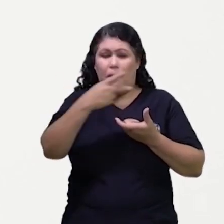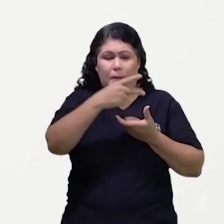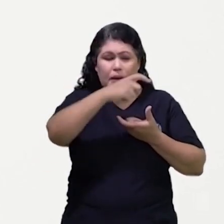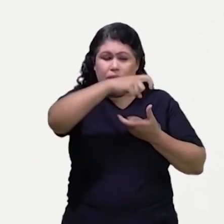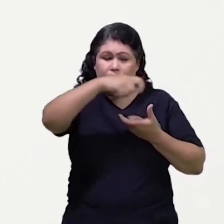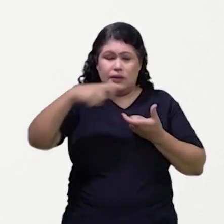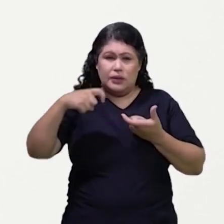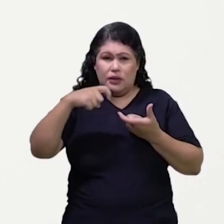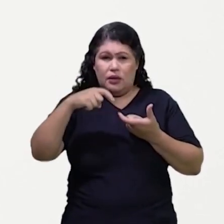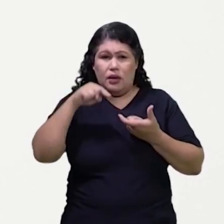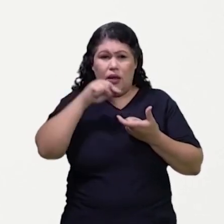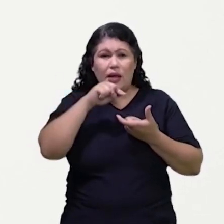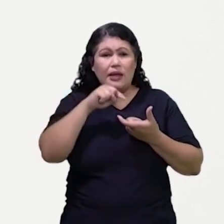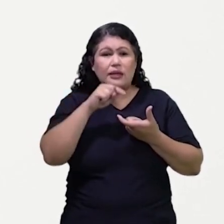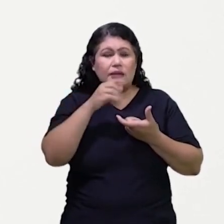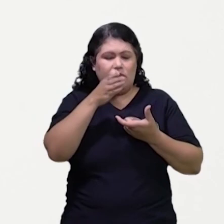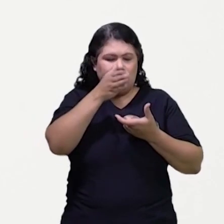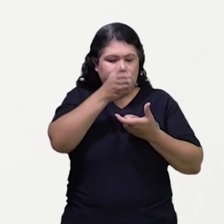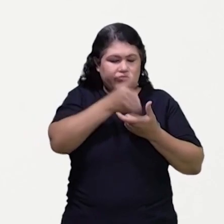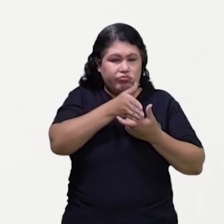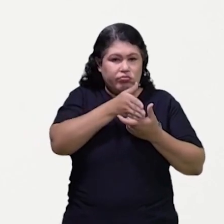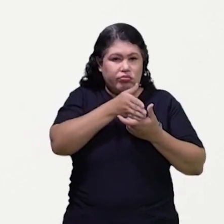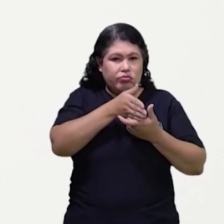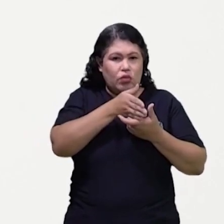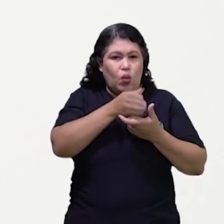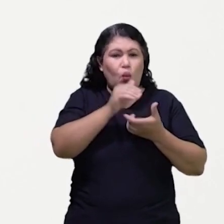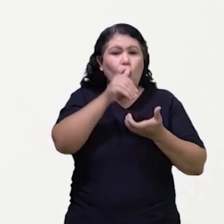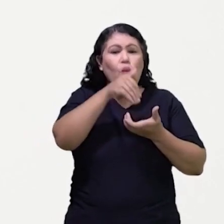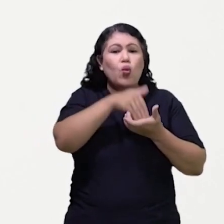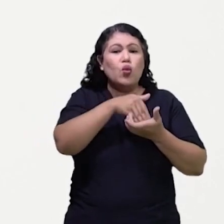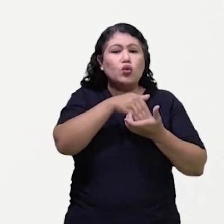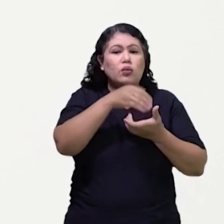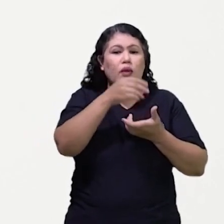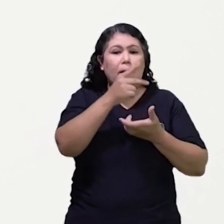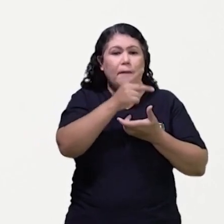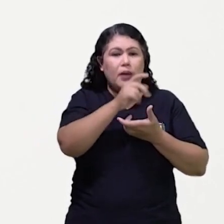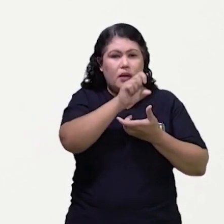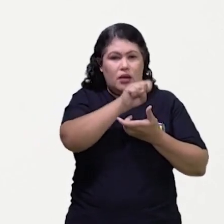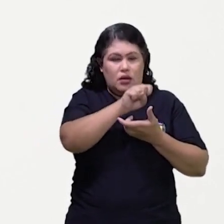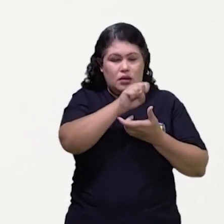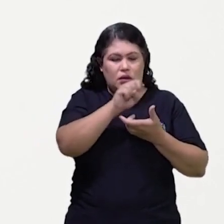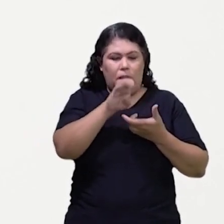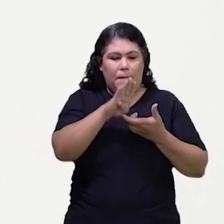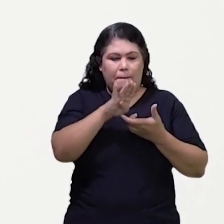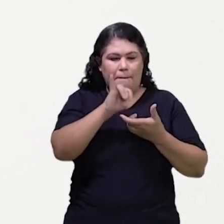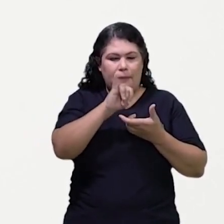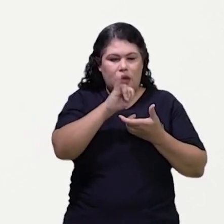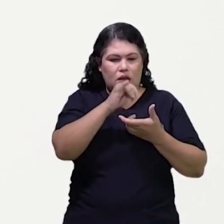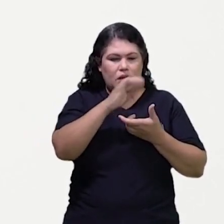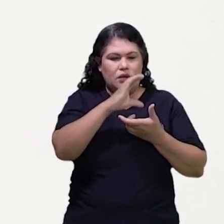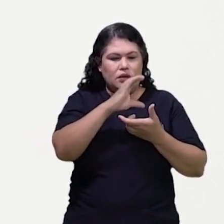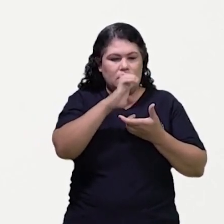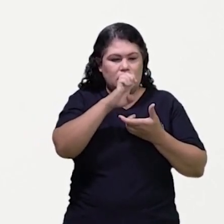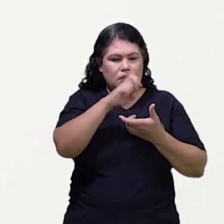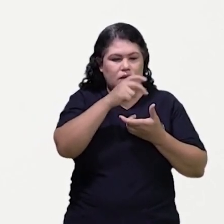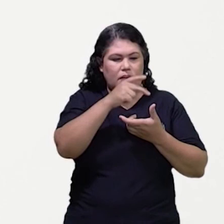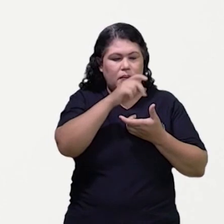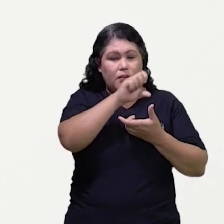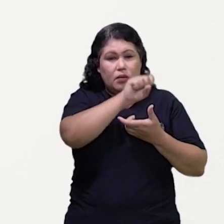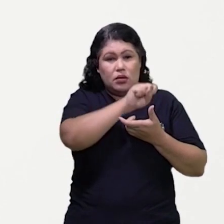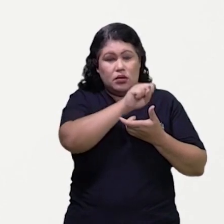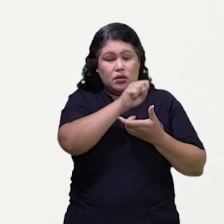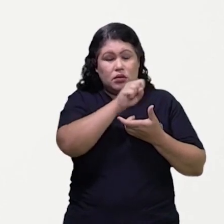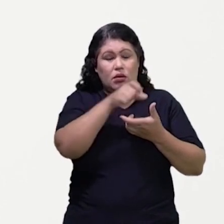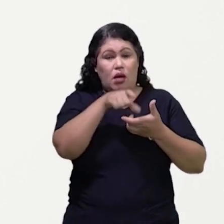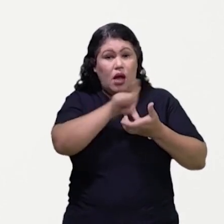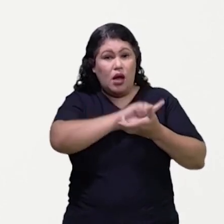essa é terminada em PS. Bíceps, ok? Penúltima sílaba. É o que